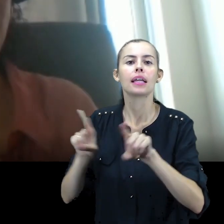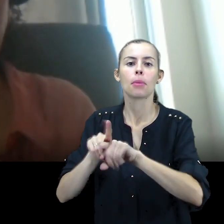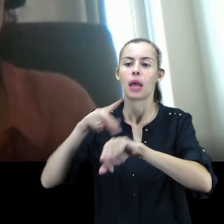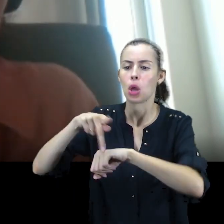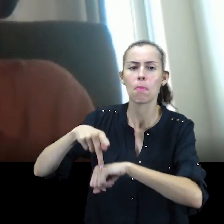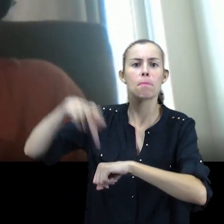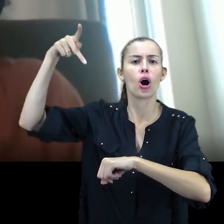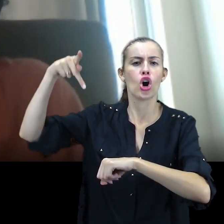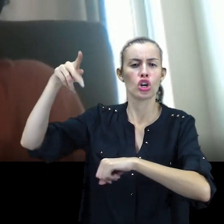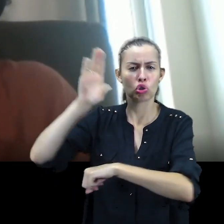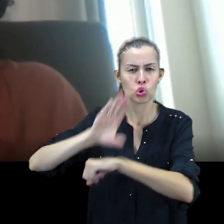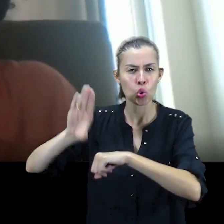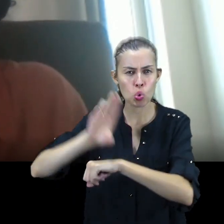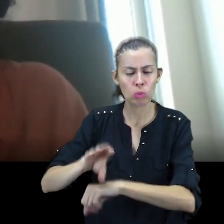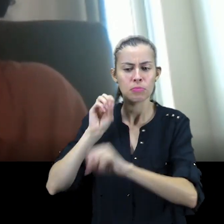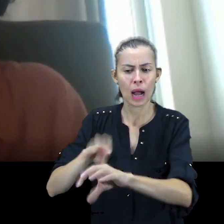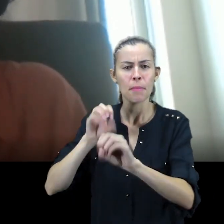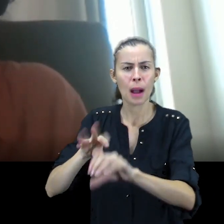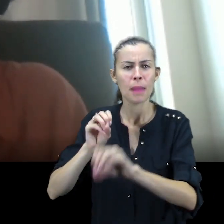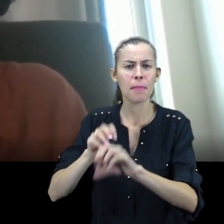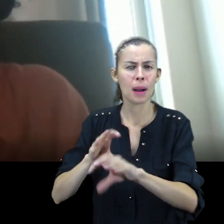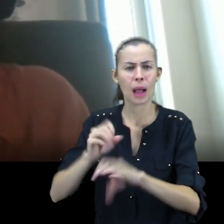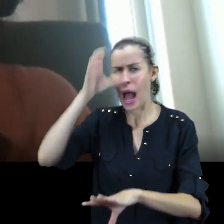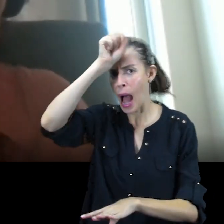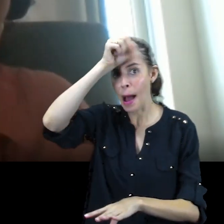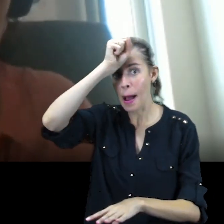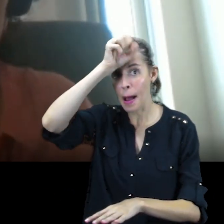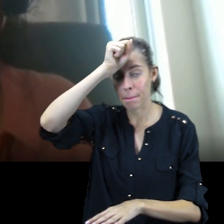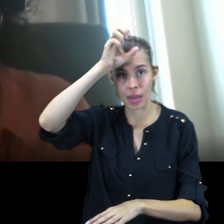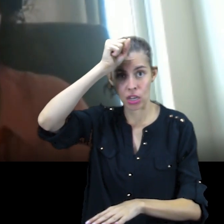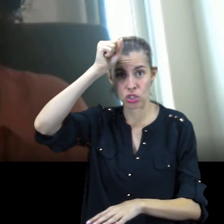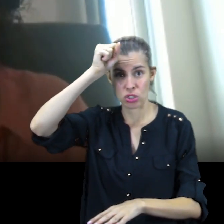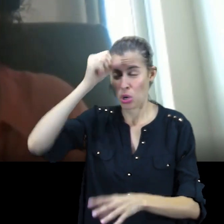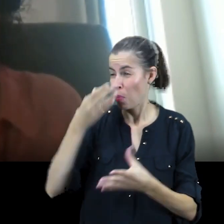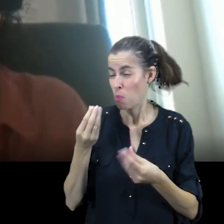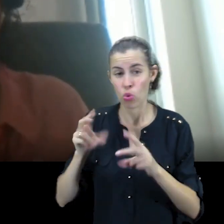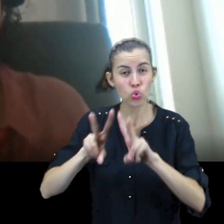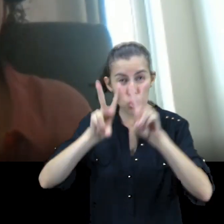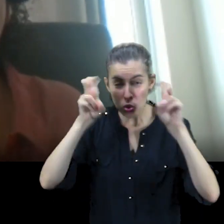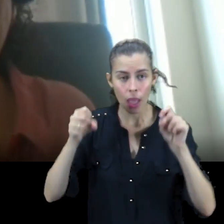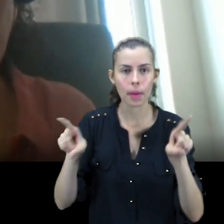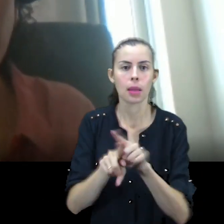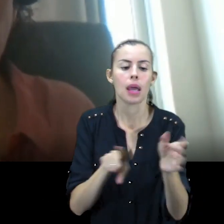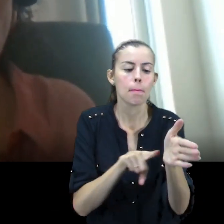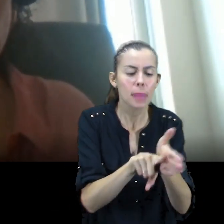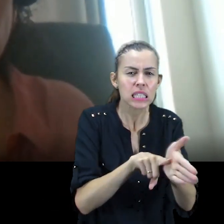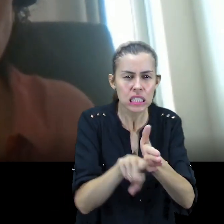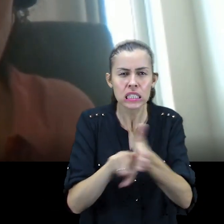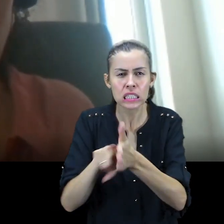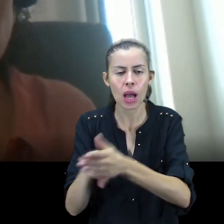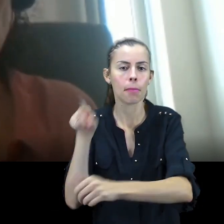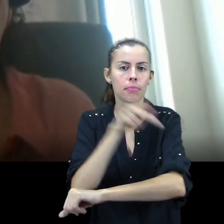A gente é preparado para pesquisar também, quando a gente está na pós-graduação, na nossa iniciação científica, mas a gente não prepara